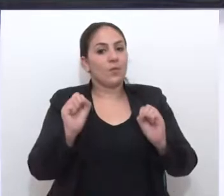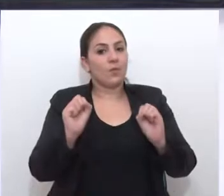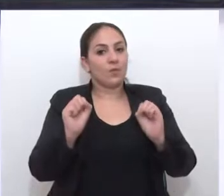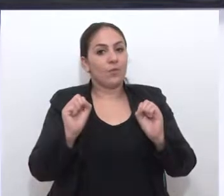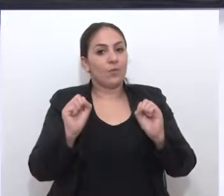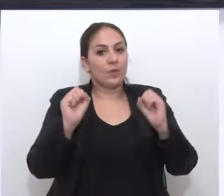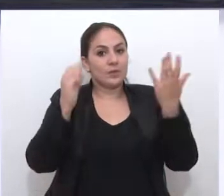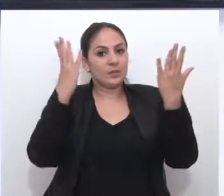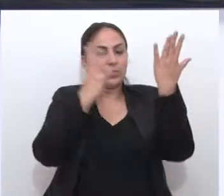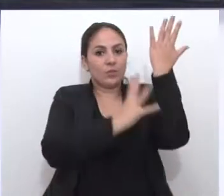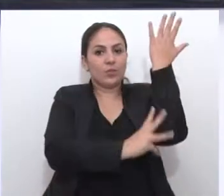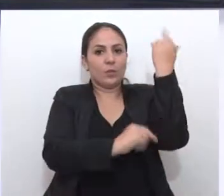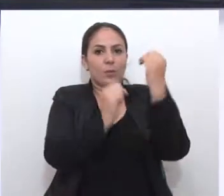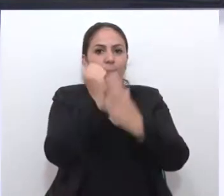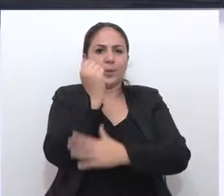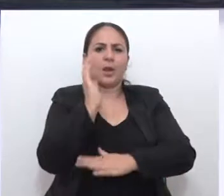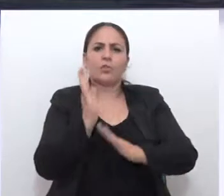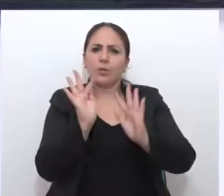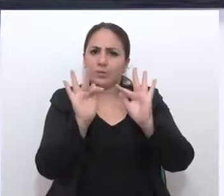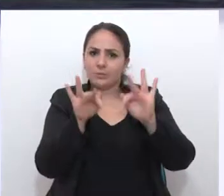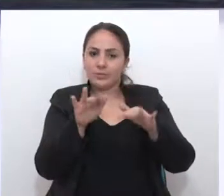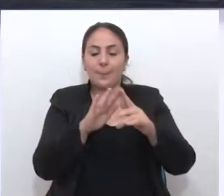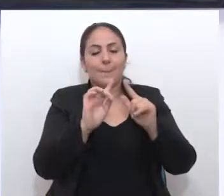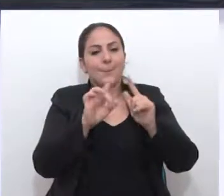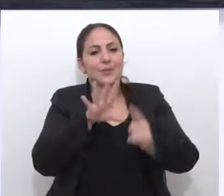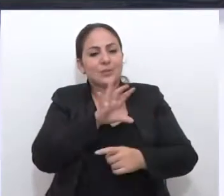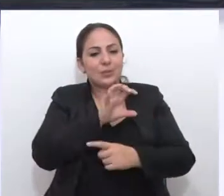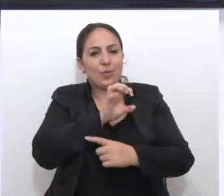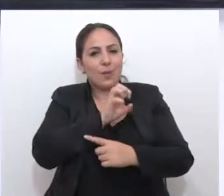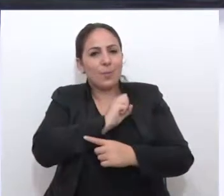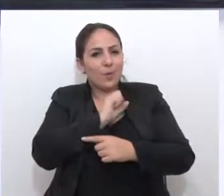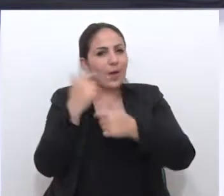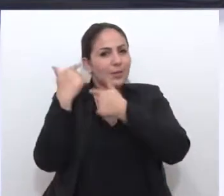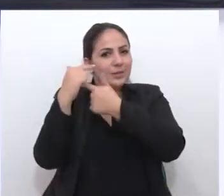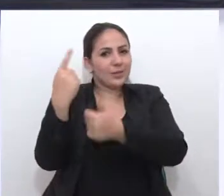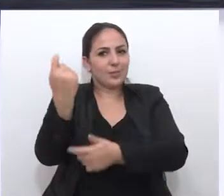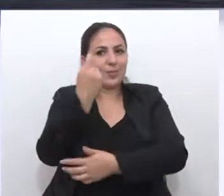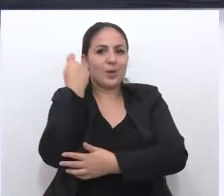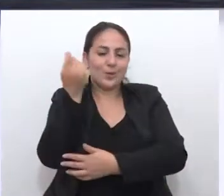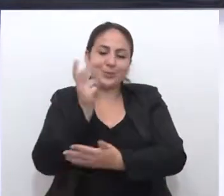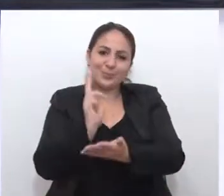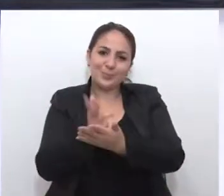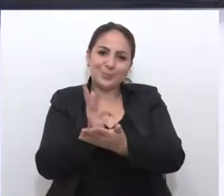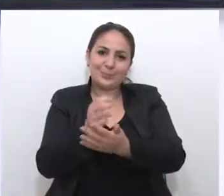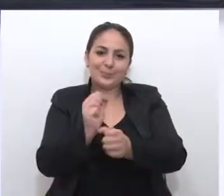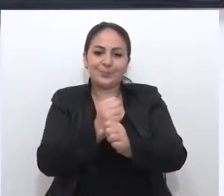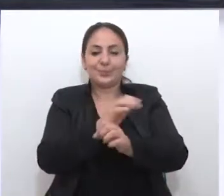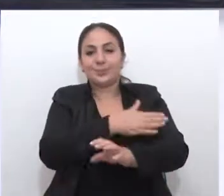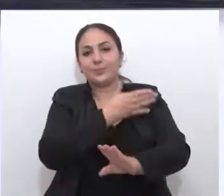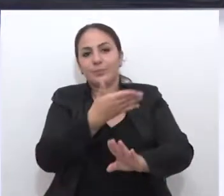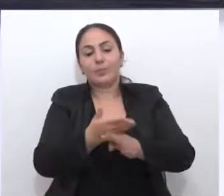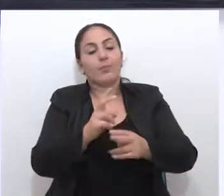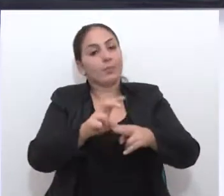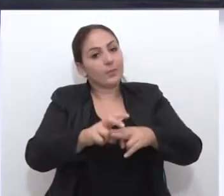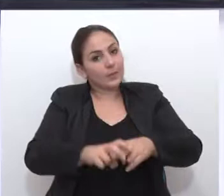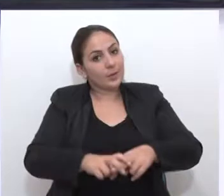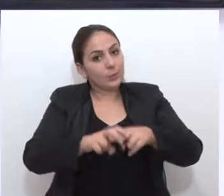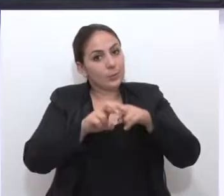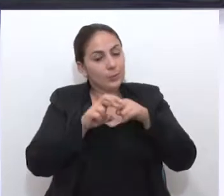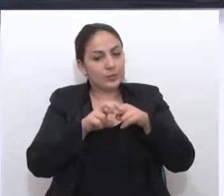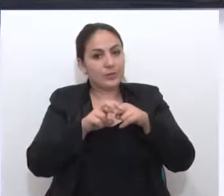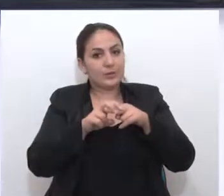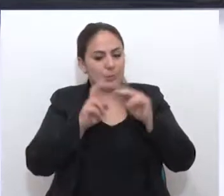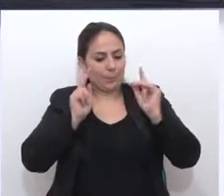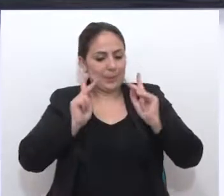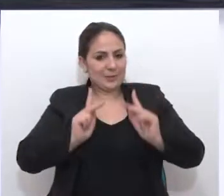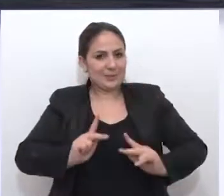Os festejos farroupilhas já terminaram, mas o amor à tradição gaúcha permanece o ano todo. Por